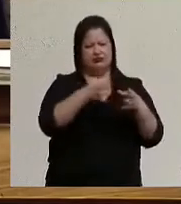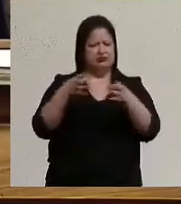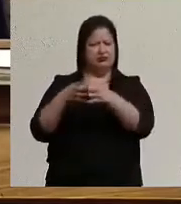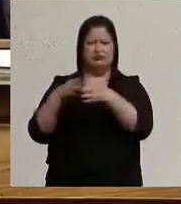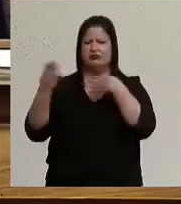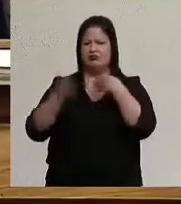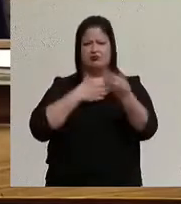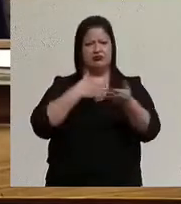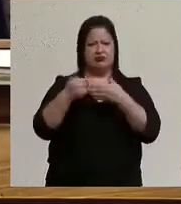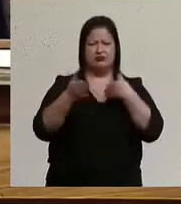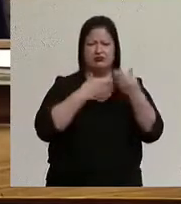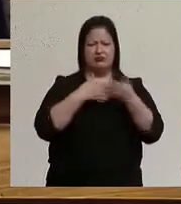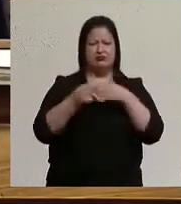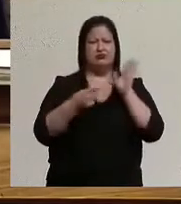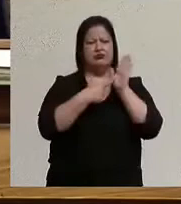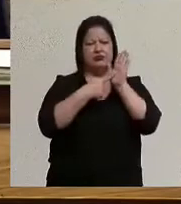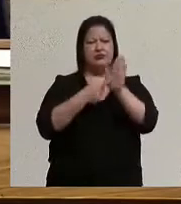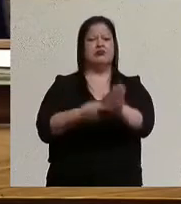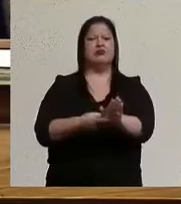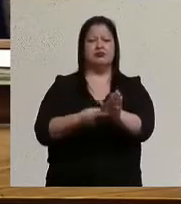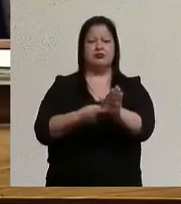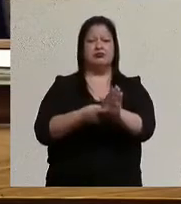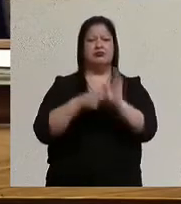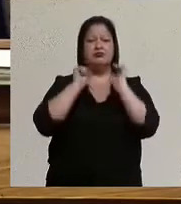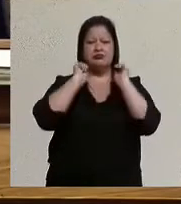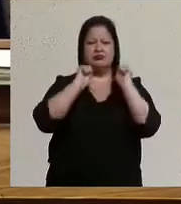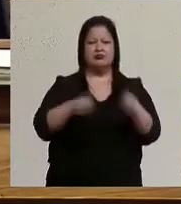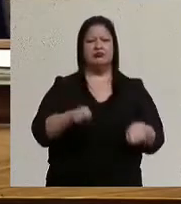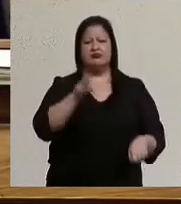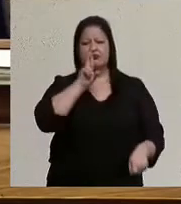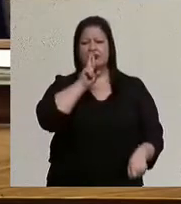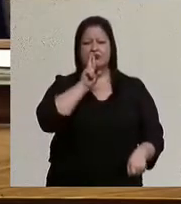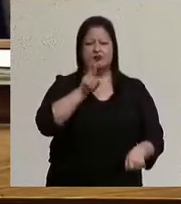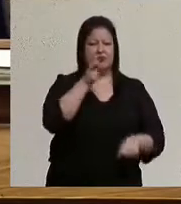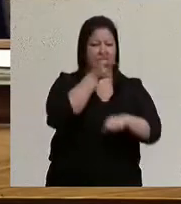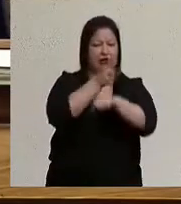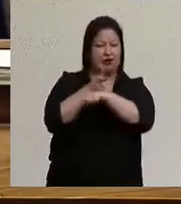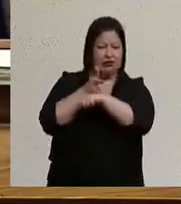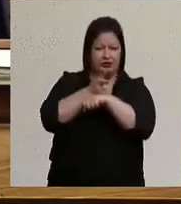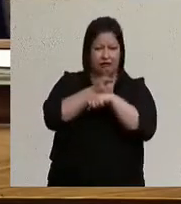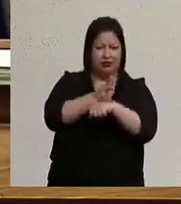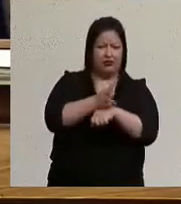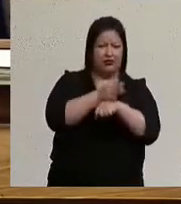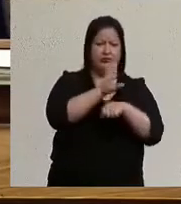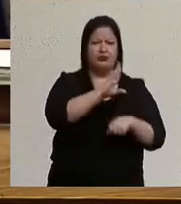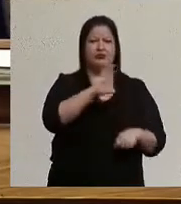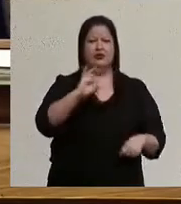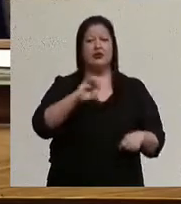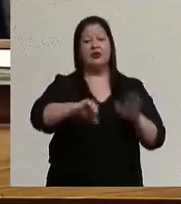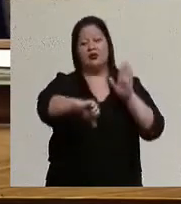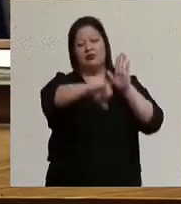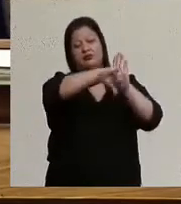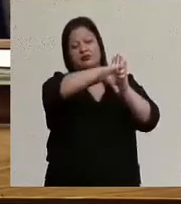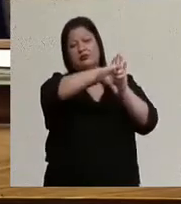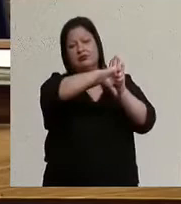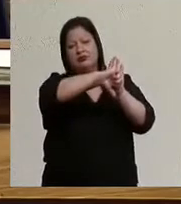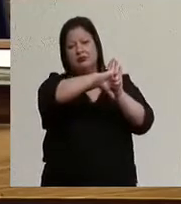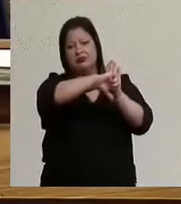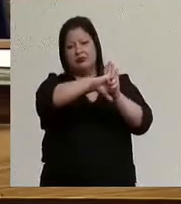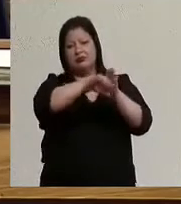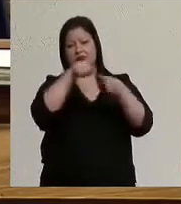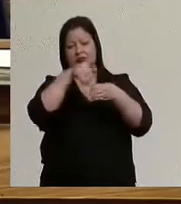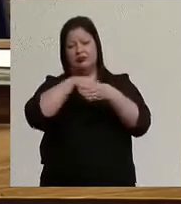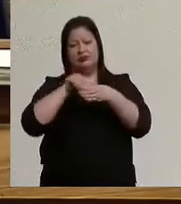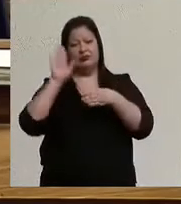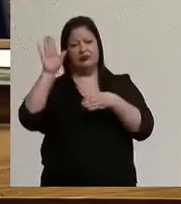dedo ser tem gente que vai atrás aí da resposta tem câmeras boletim de conhecer porque isso é crime isso é crime eleitoral